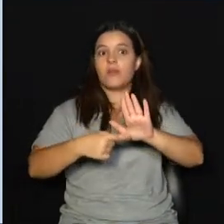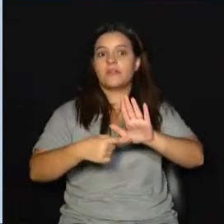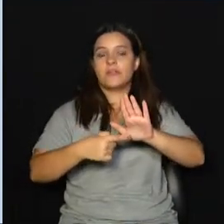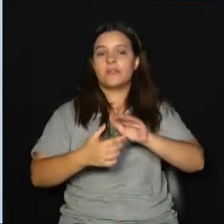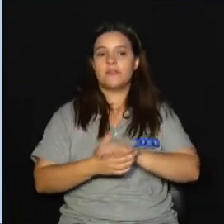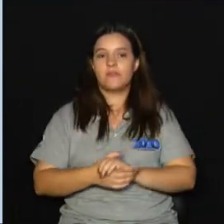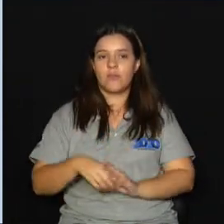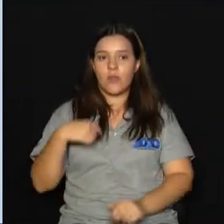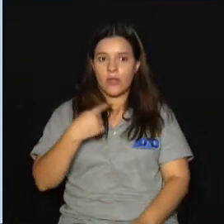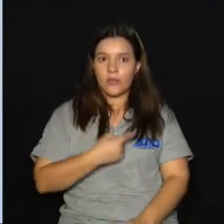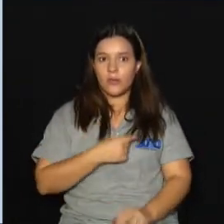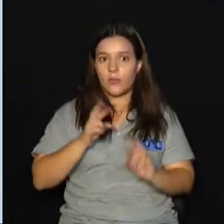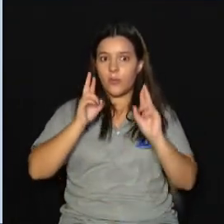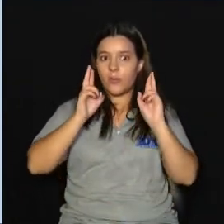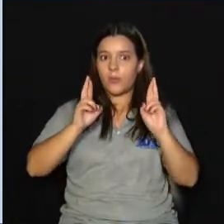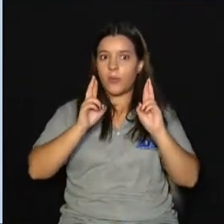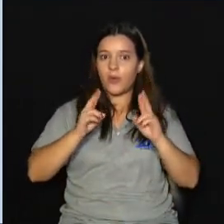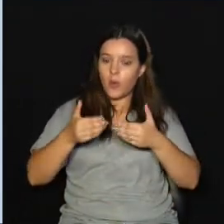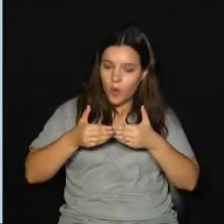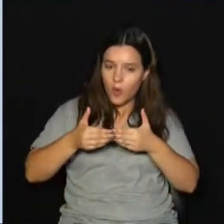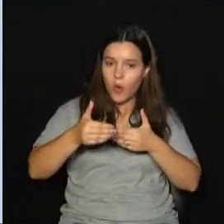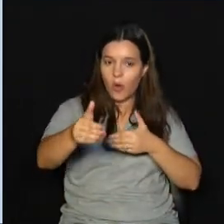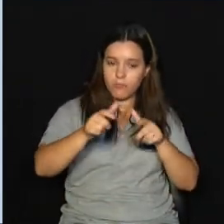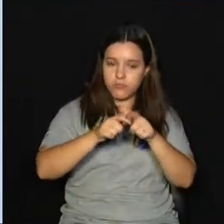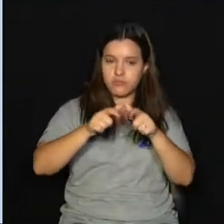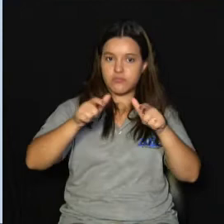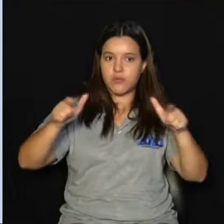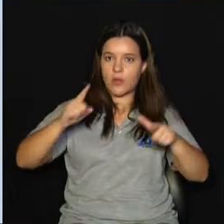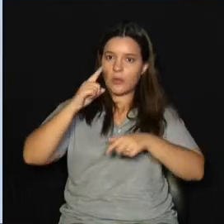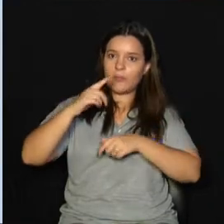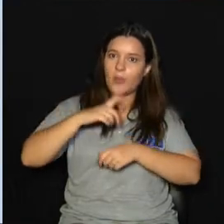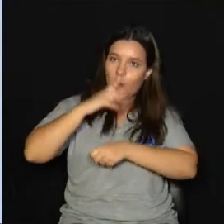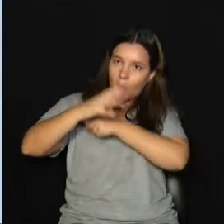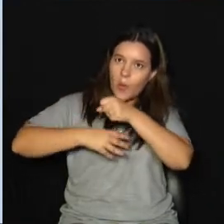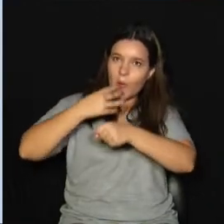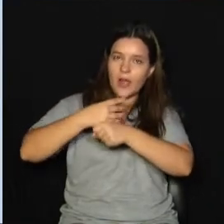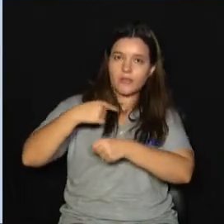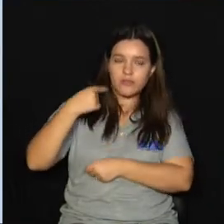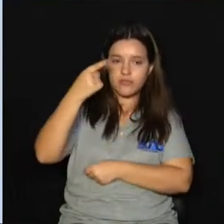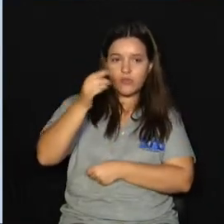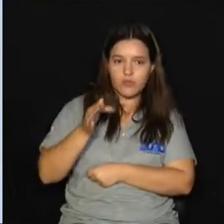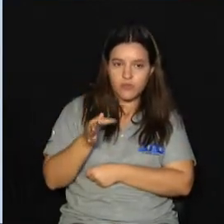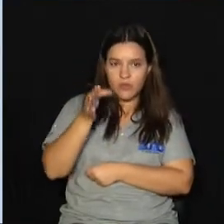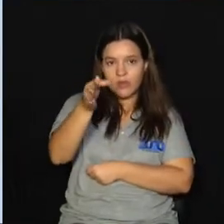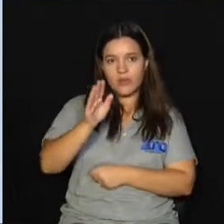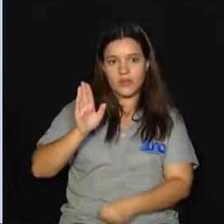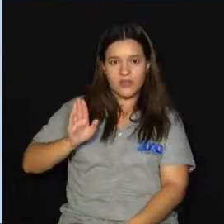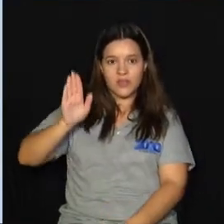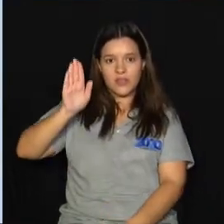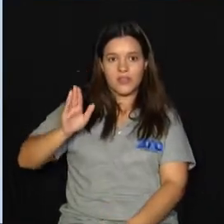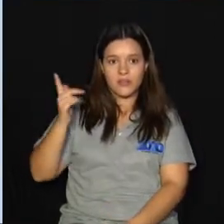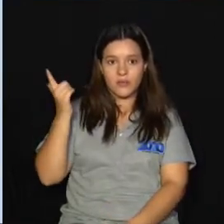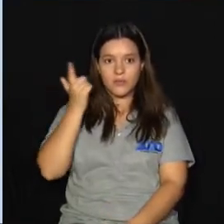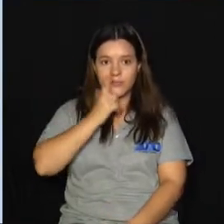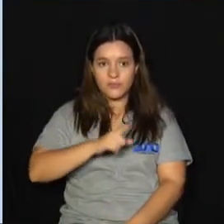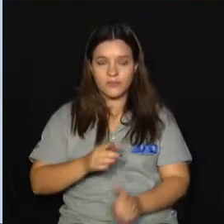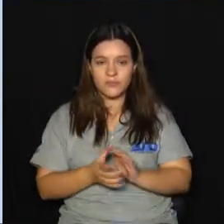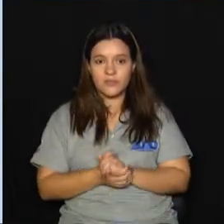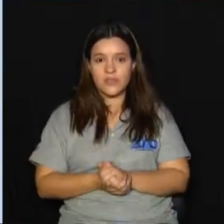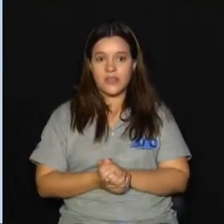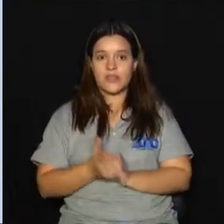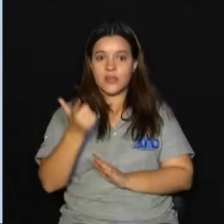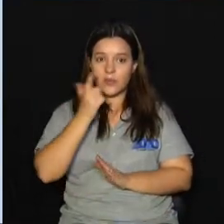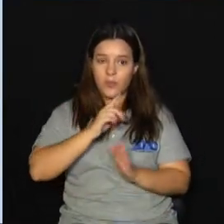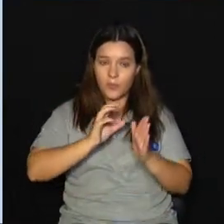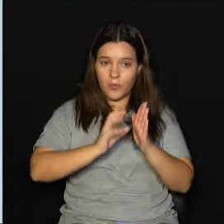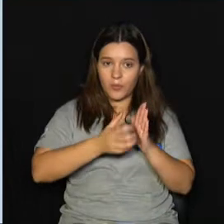gente fica também na expectativa que isso continue aumentando. Então, essas candidatas eleitas, elas foram eleitas por partidos, elas